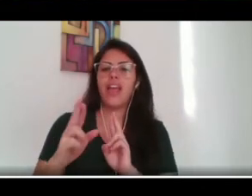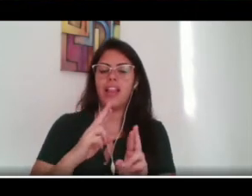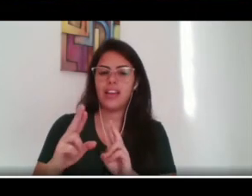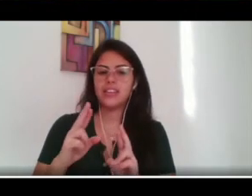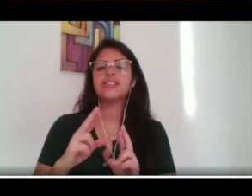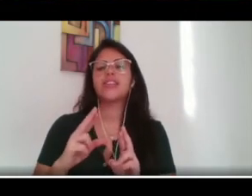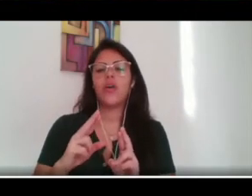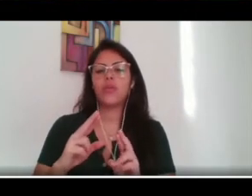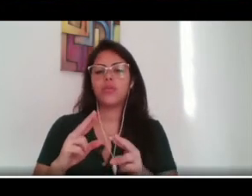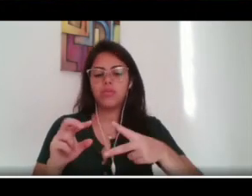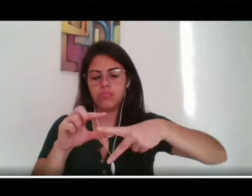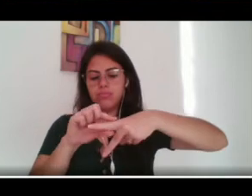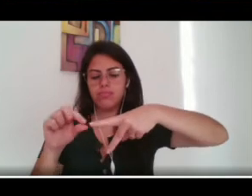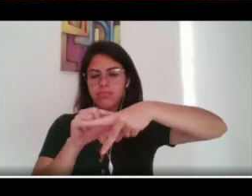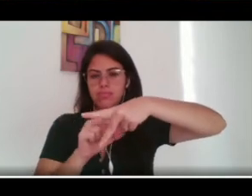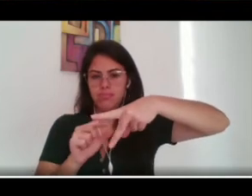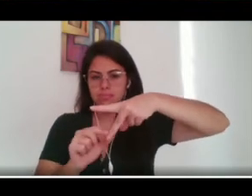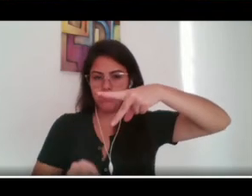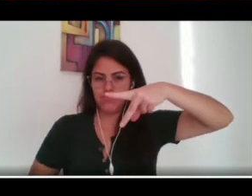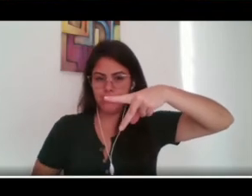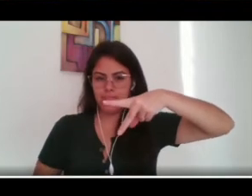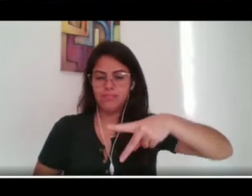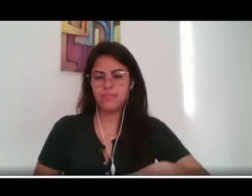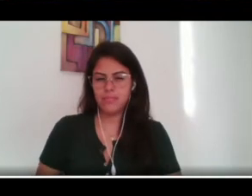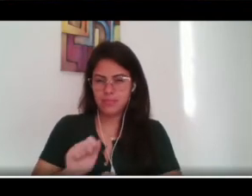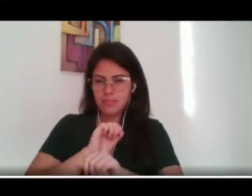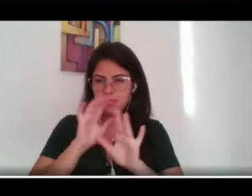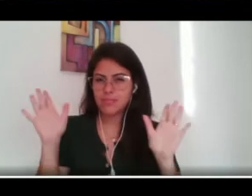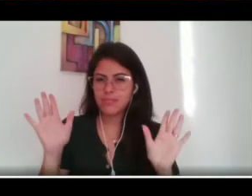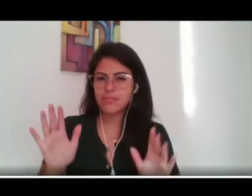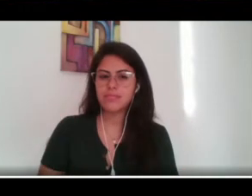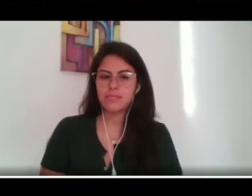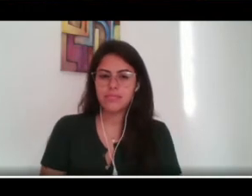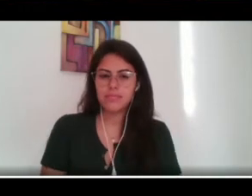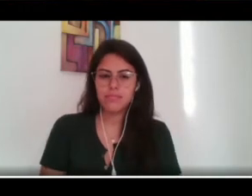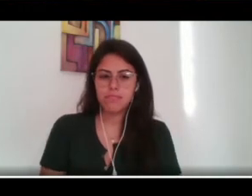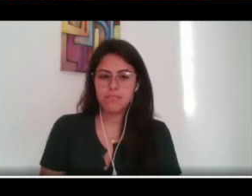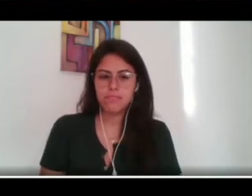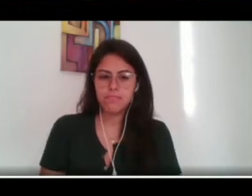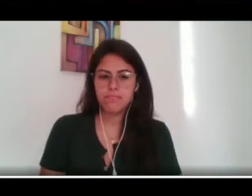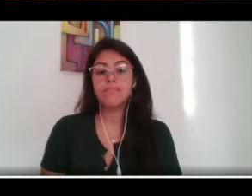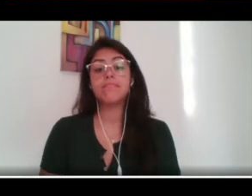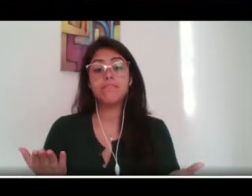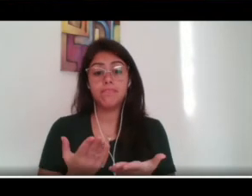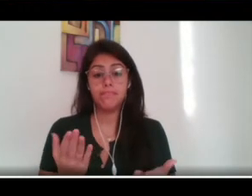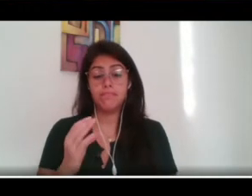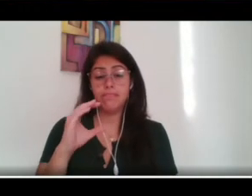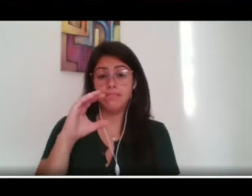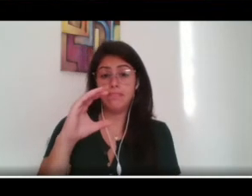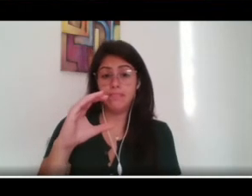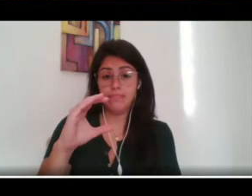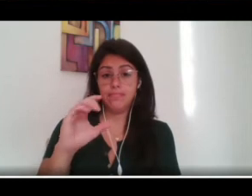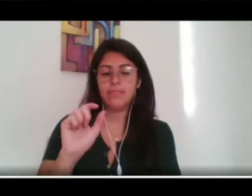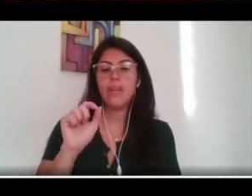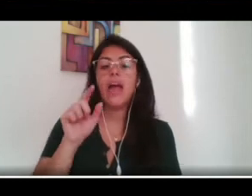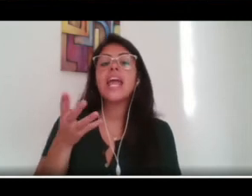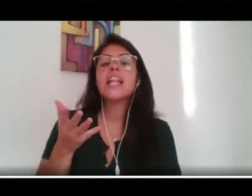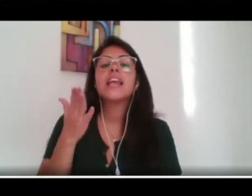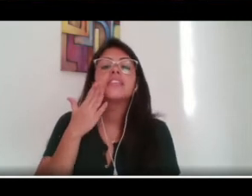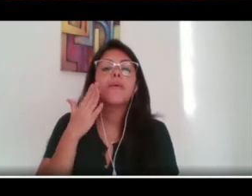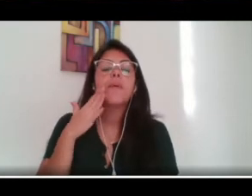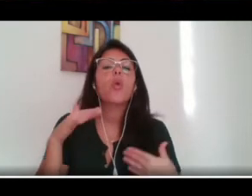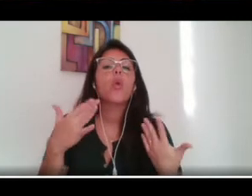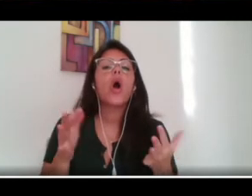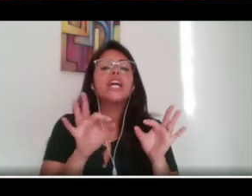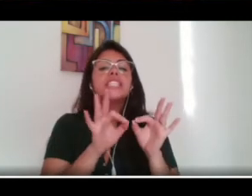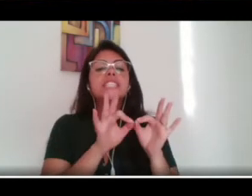E na letra C, ele quer saber a distância horizontal entre a base do edifício e o ponto onde ela atinge o